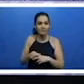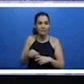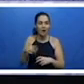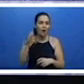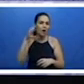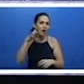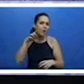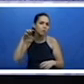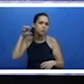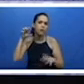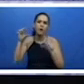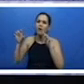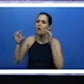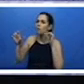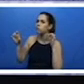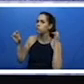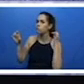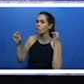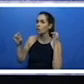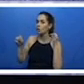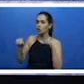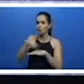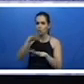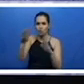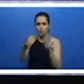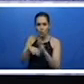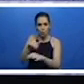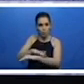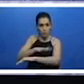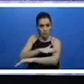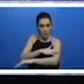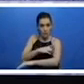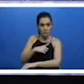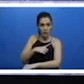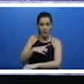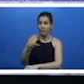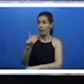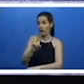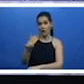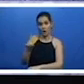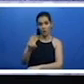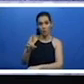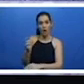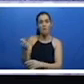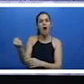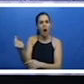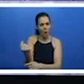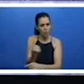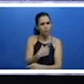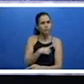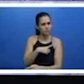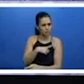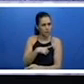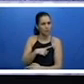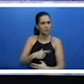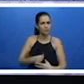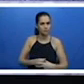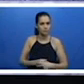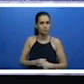nesse sapo. Nem todo sapo tem, mas alguns têm. E glândulas mucosas, que produzem uma